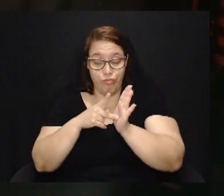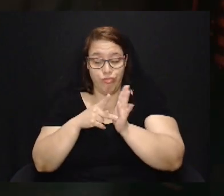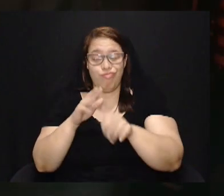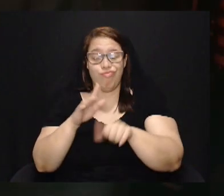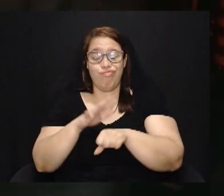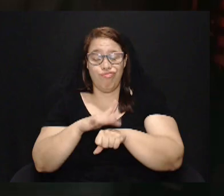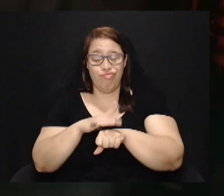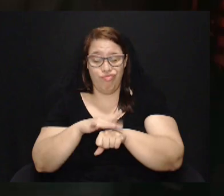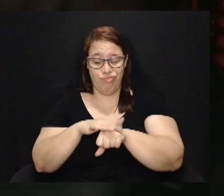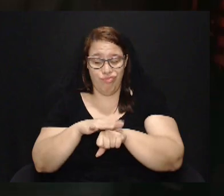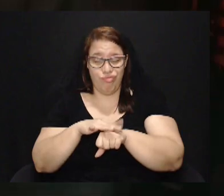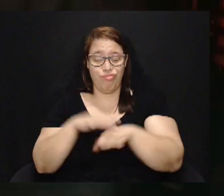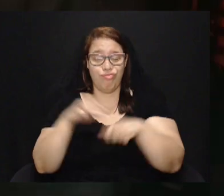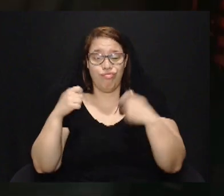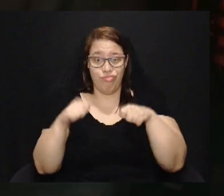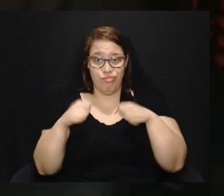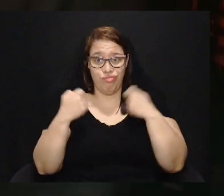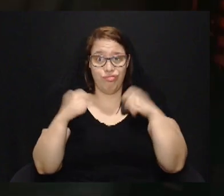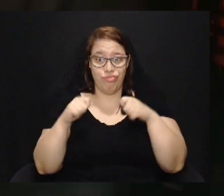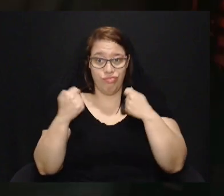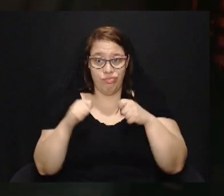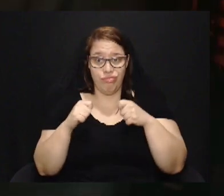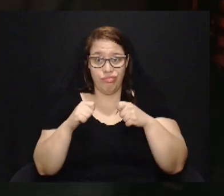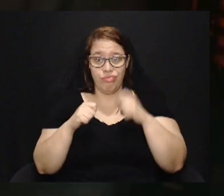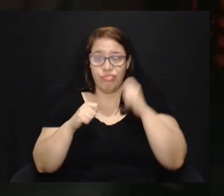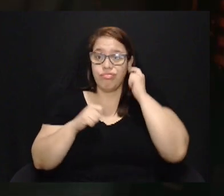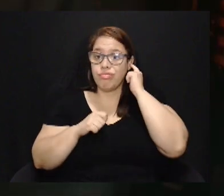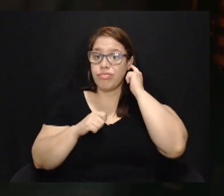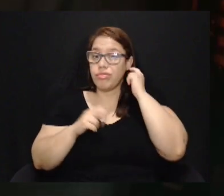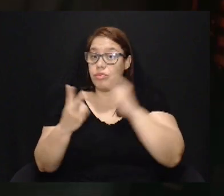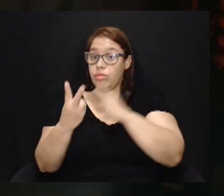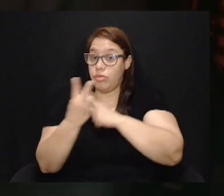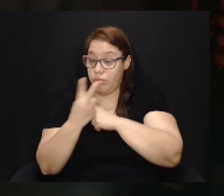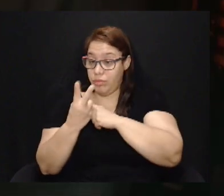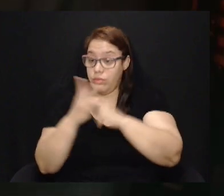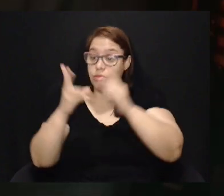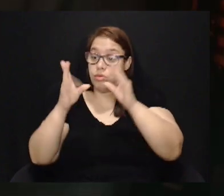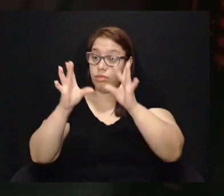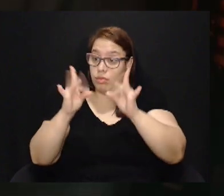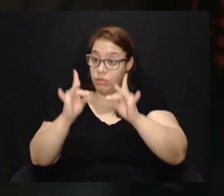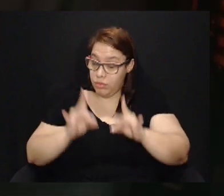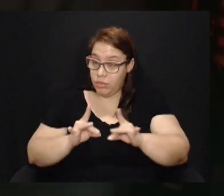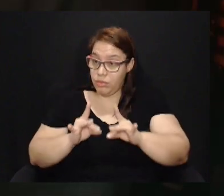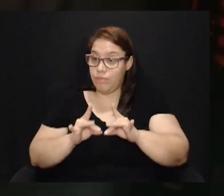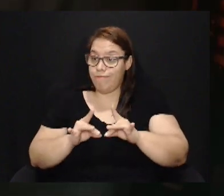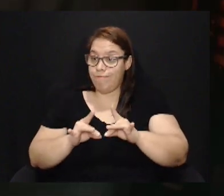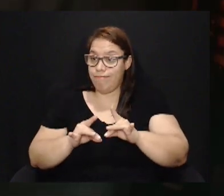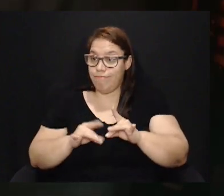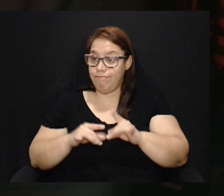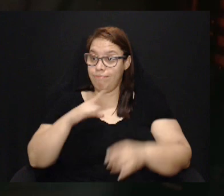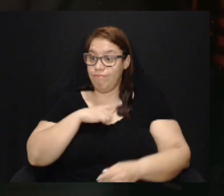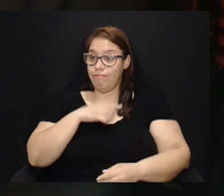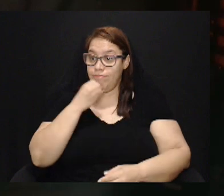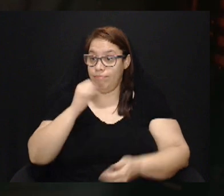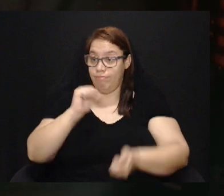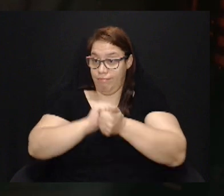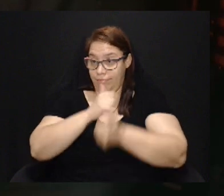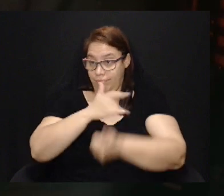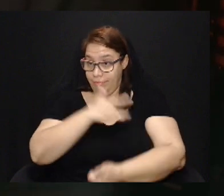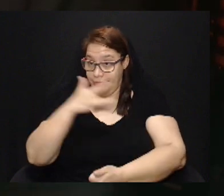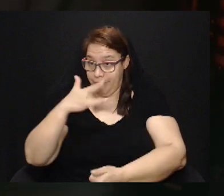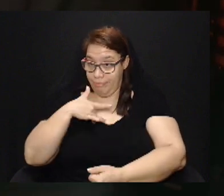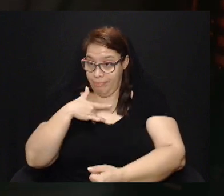gente precisa de cuidados especiais para que a gente tenha uma boa qualidade de vida. Gratidão